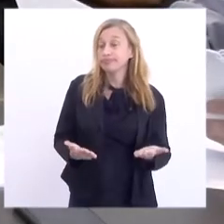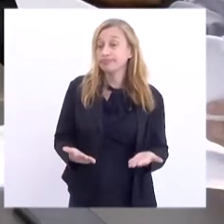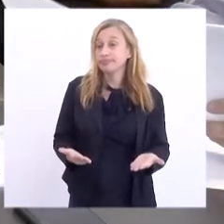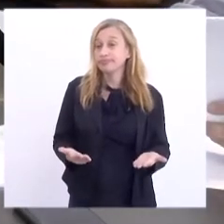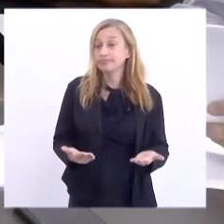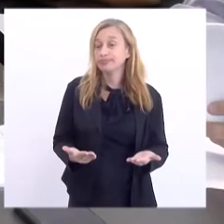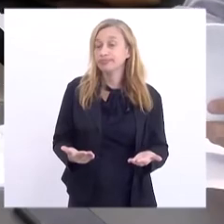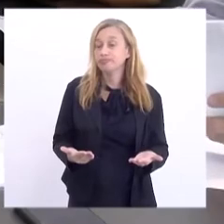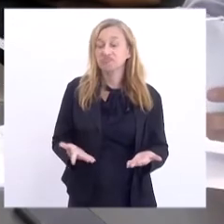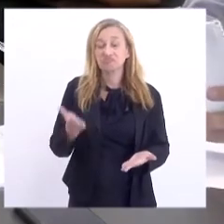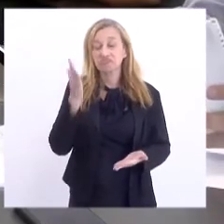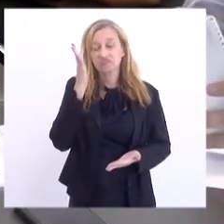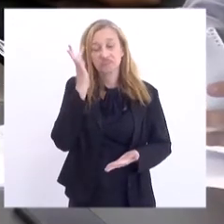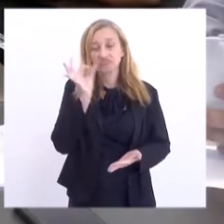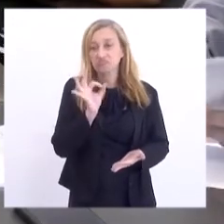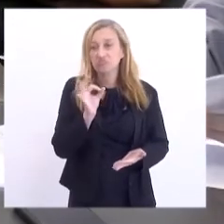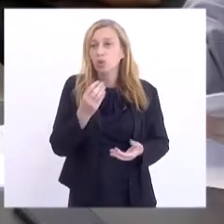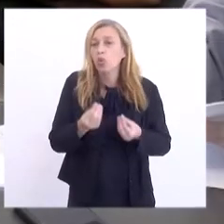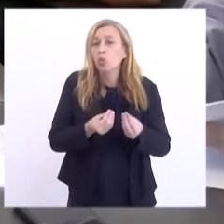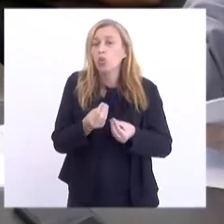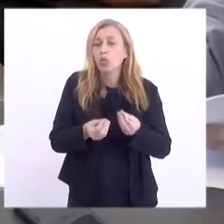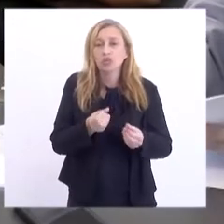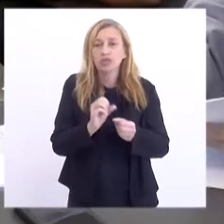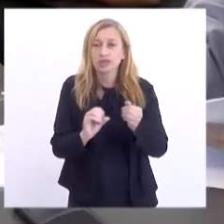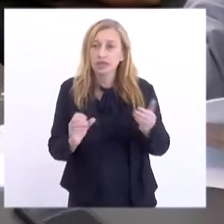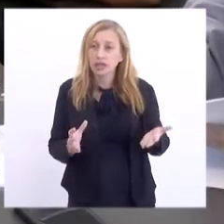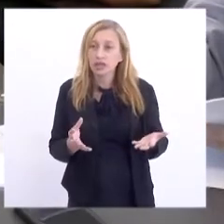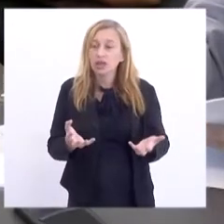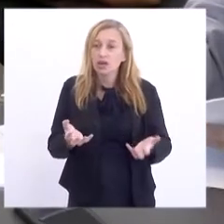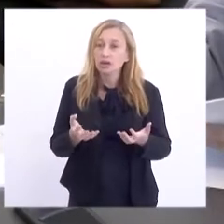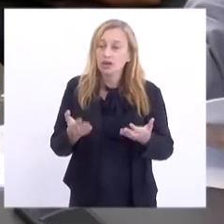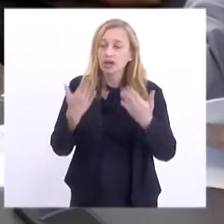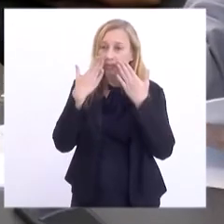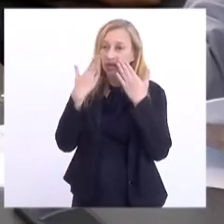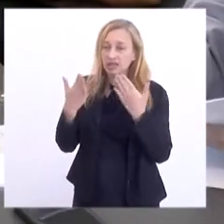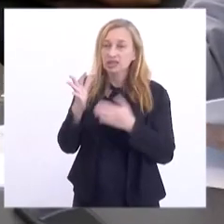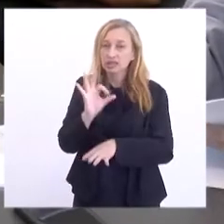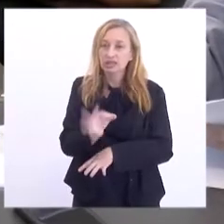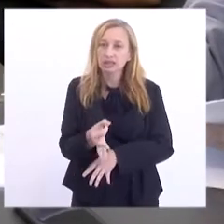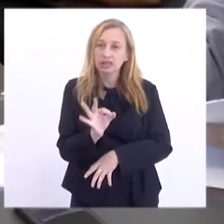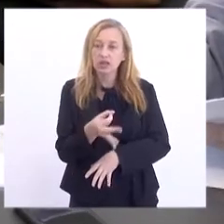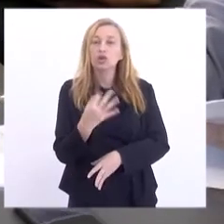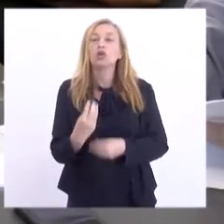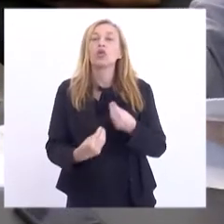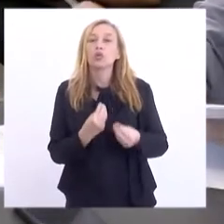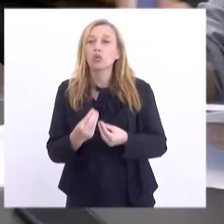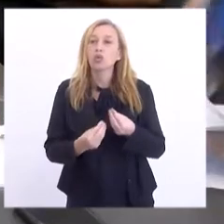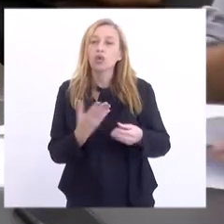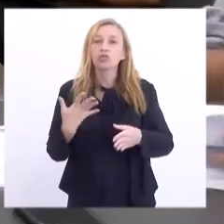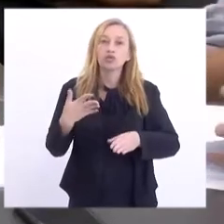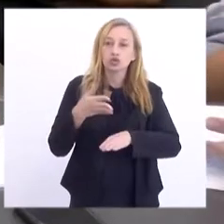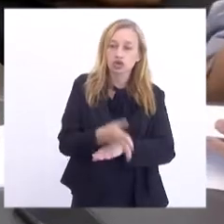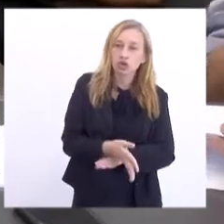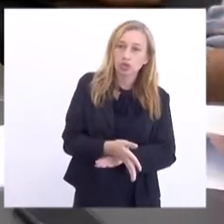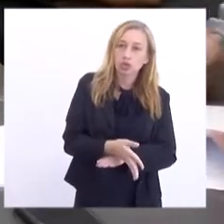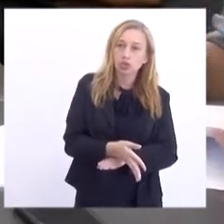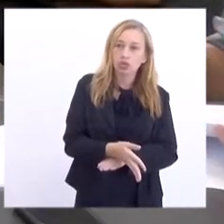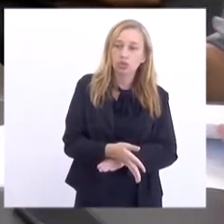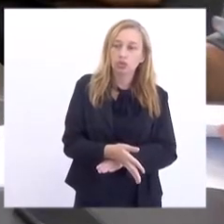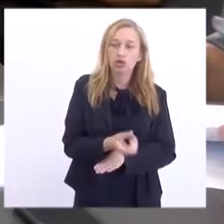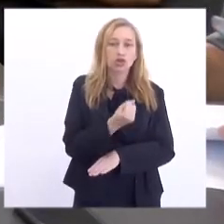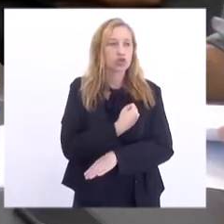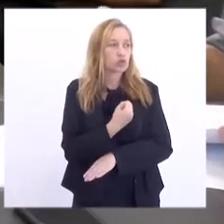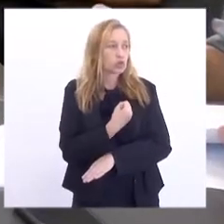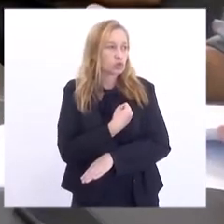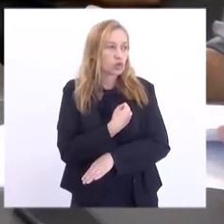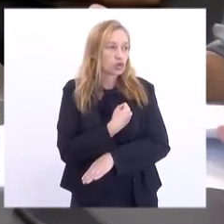eu não entendo como que aquilo foi feito eu quero que Me apresente exatamente E chegou a aqueles